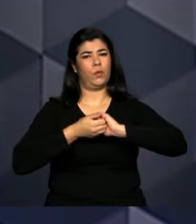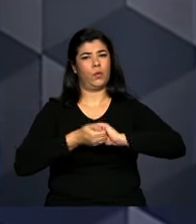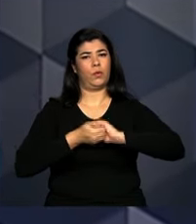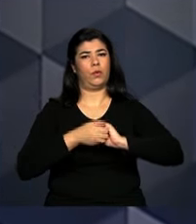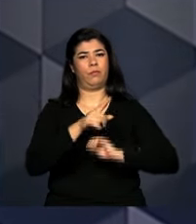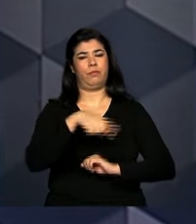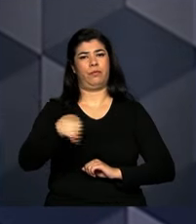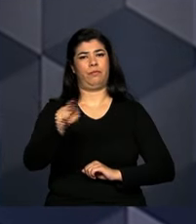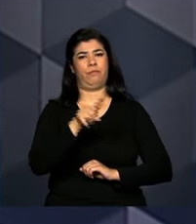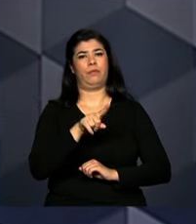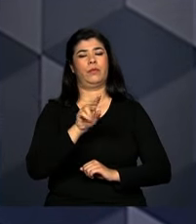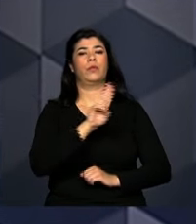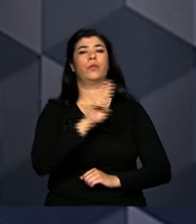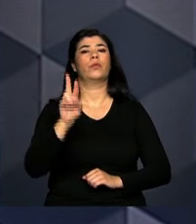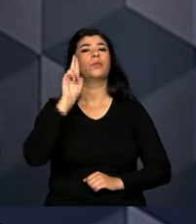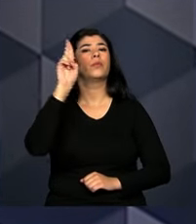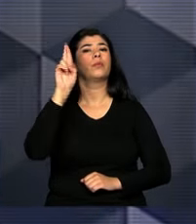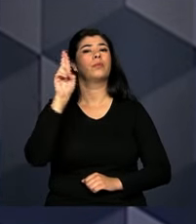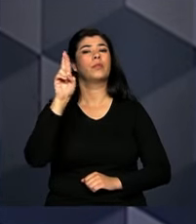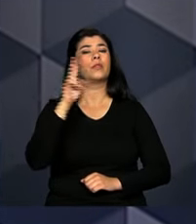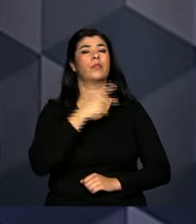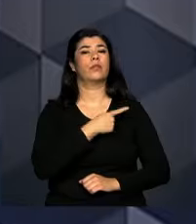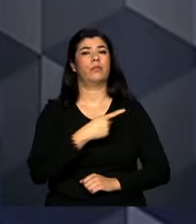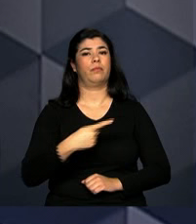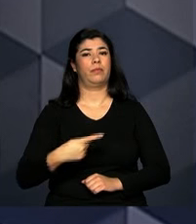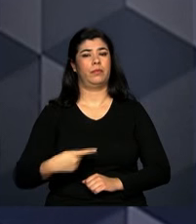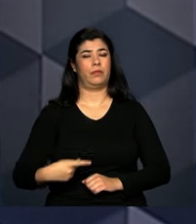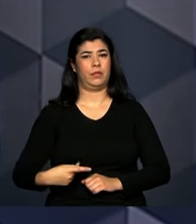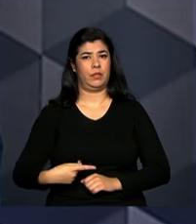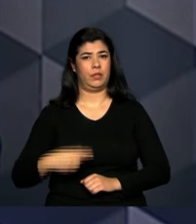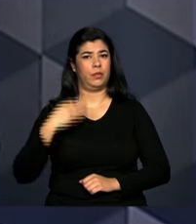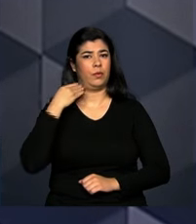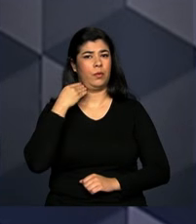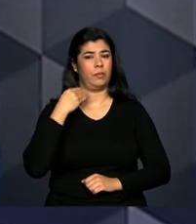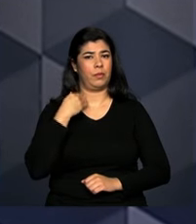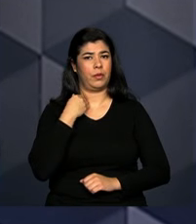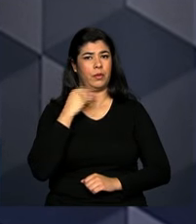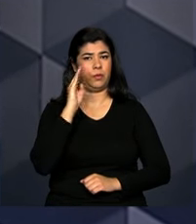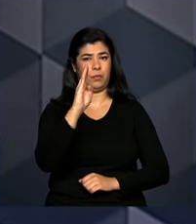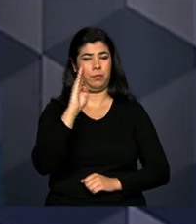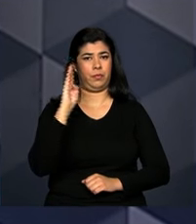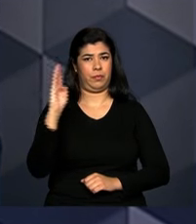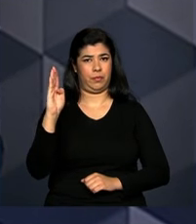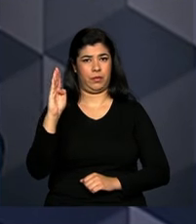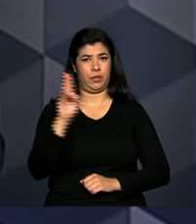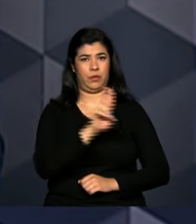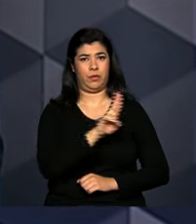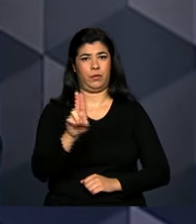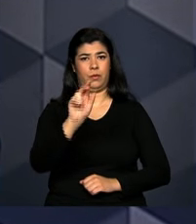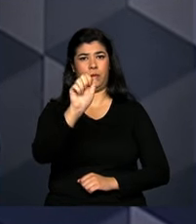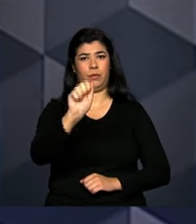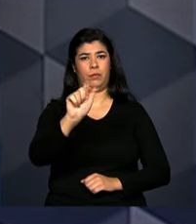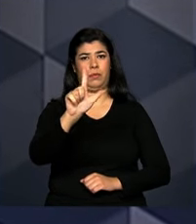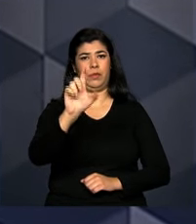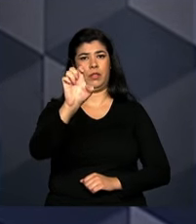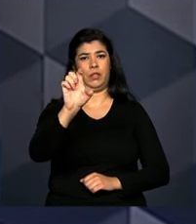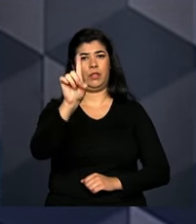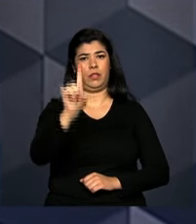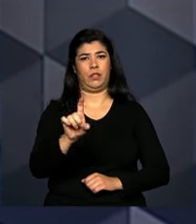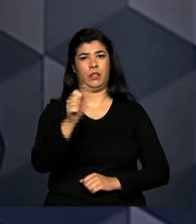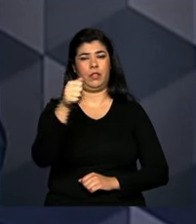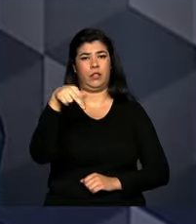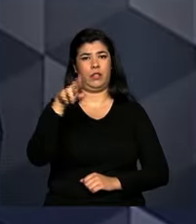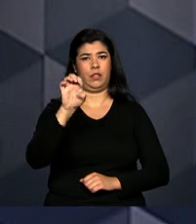cumprimentar, em nome do presidente do Banco do Brasil, Alexandre Abreu, e em